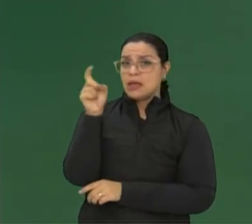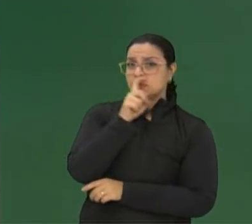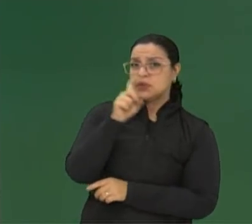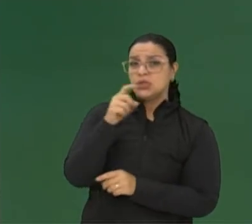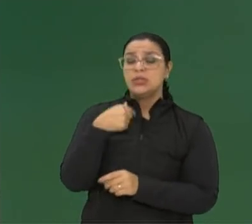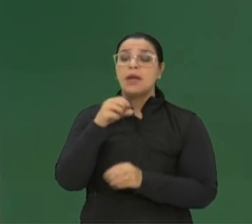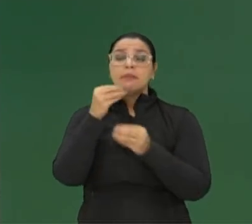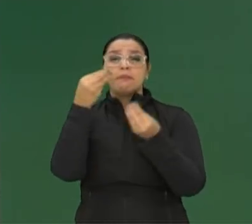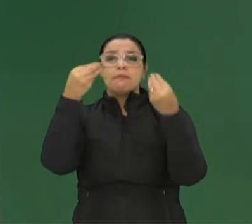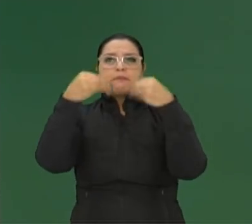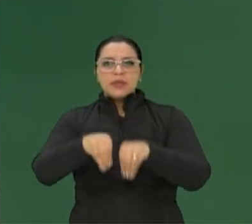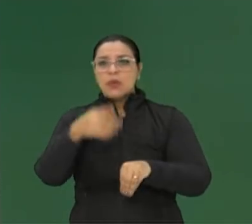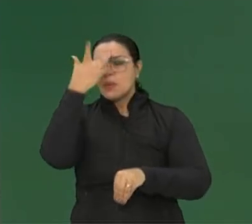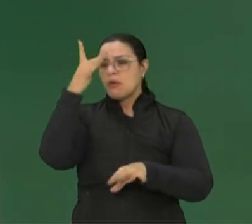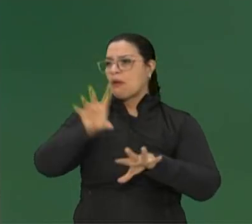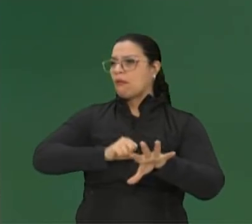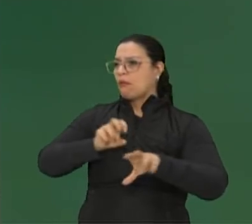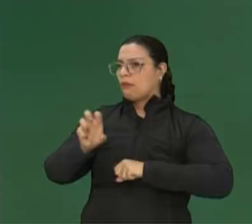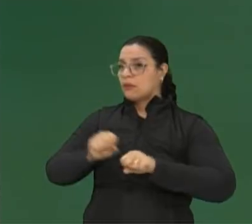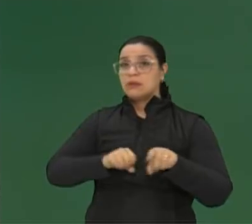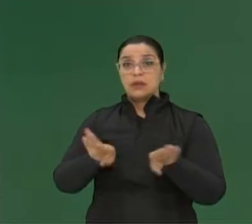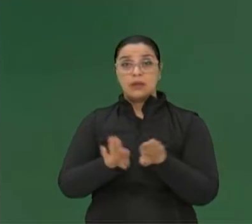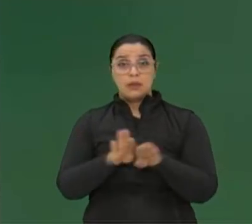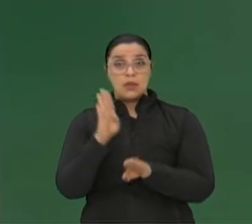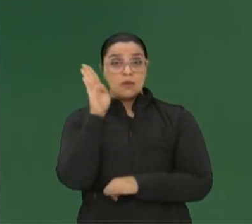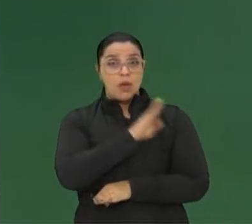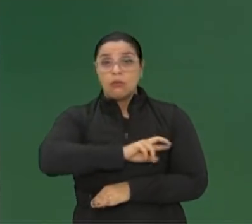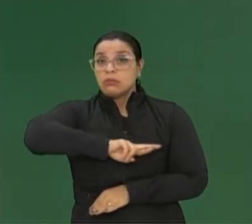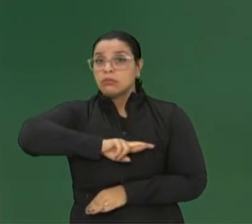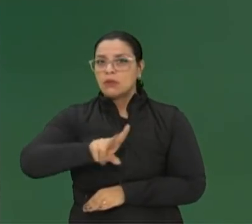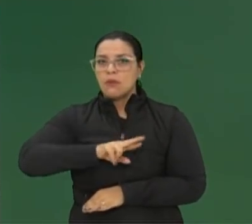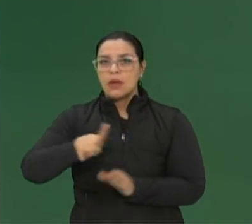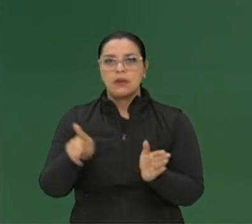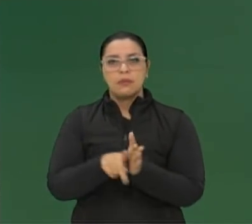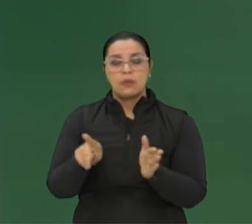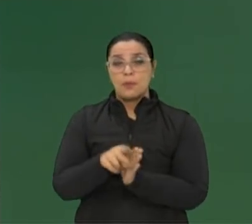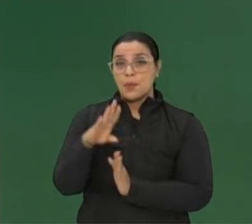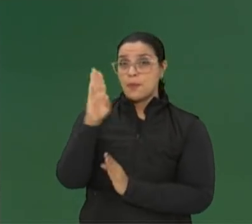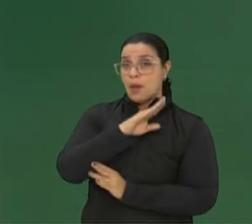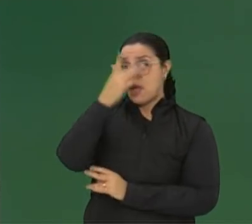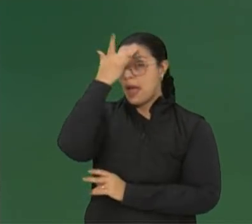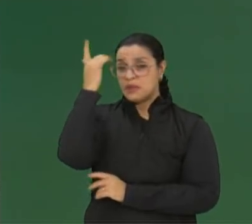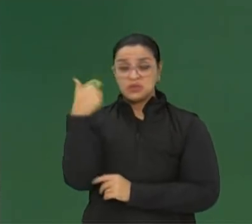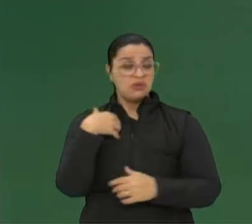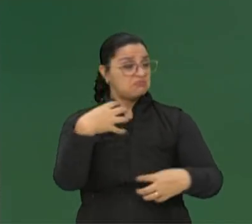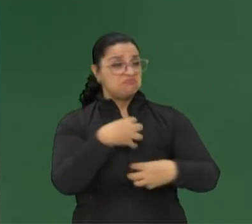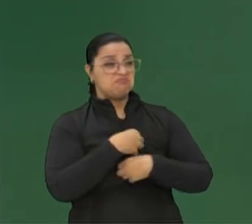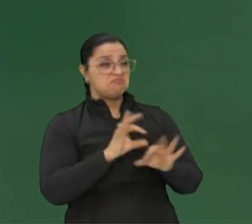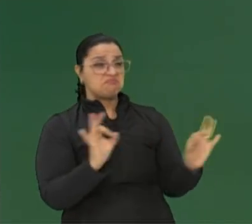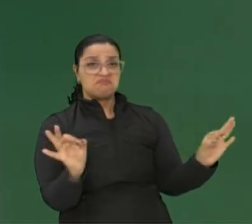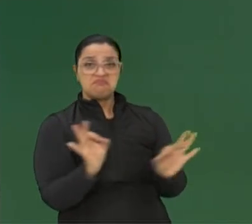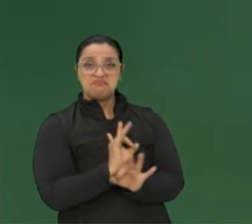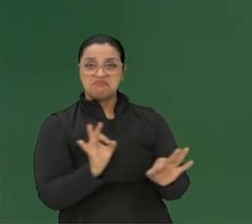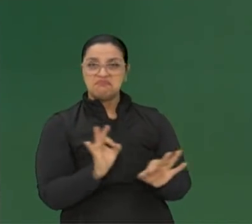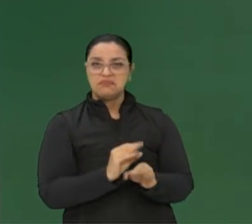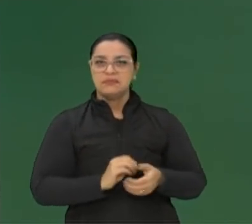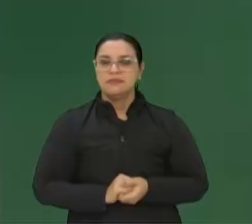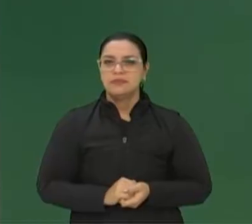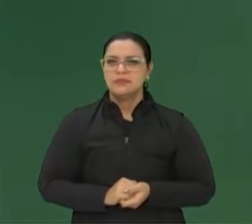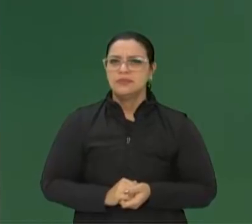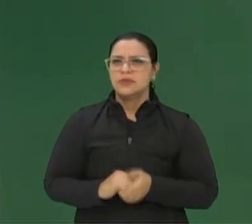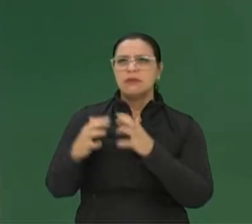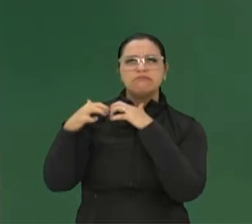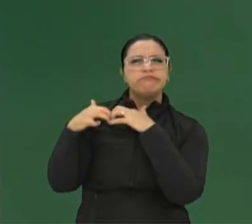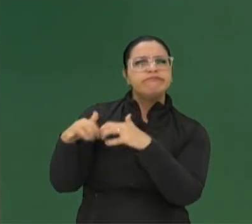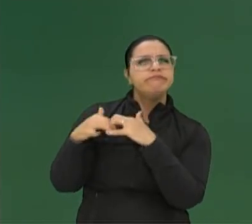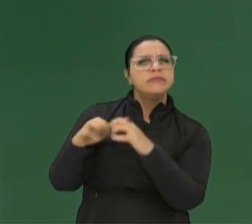os que as admitem. Um mal não é um mal para quem não o sente, tá? Qual